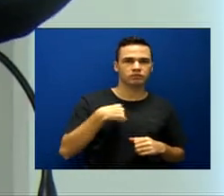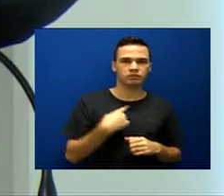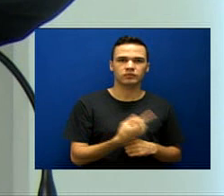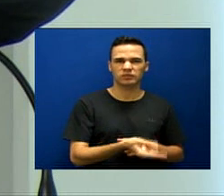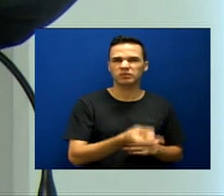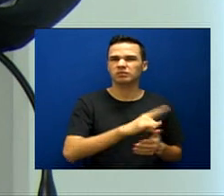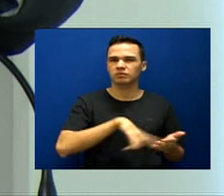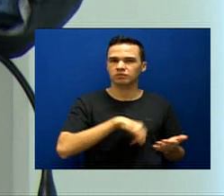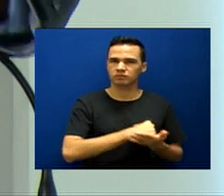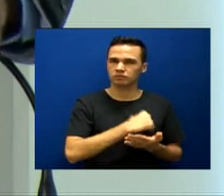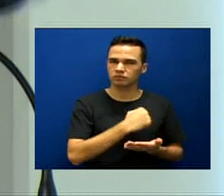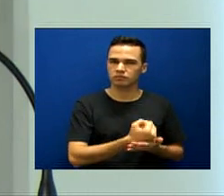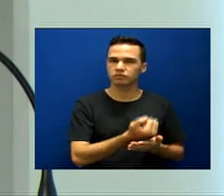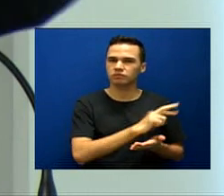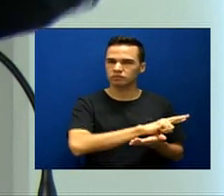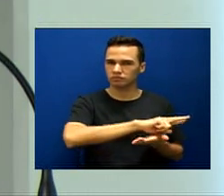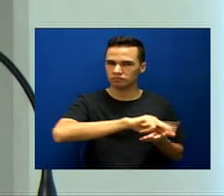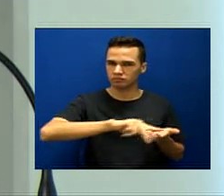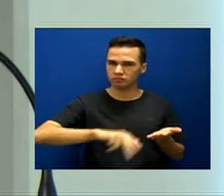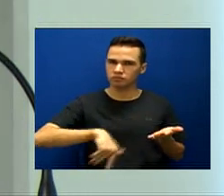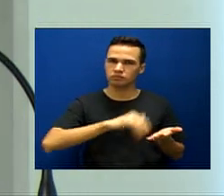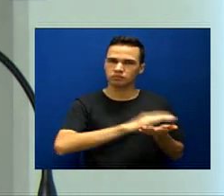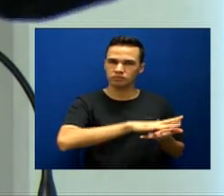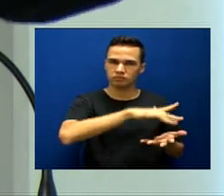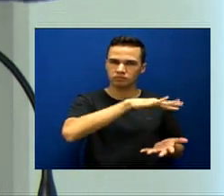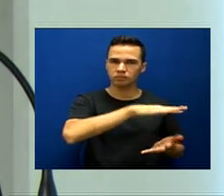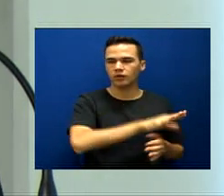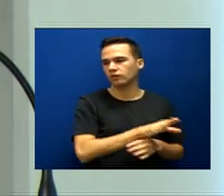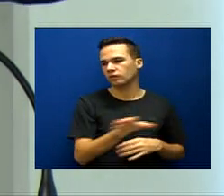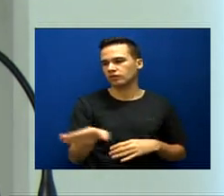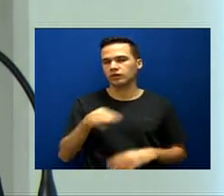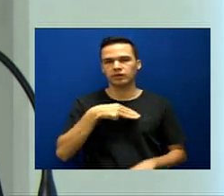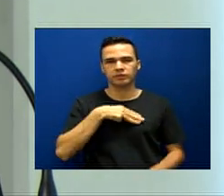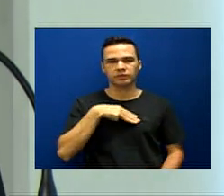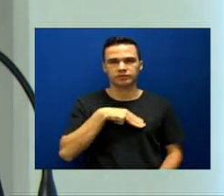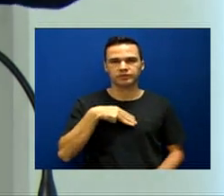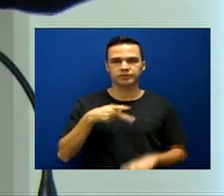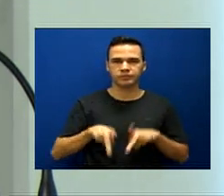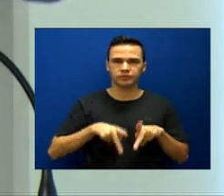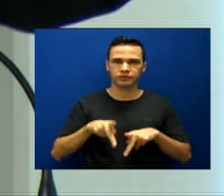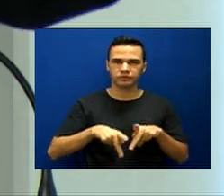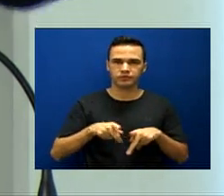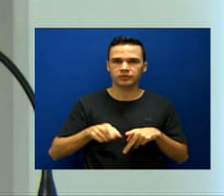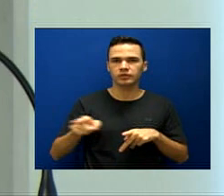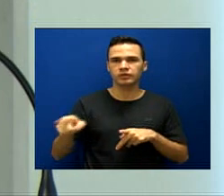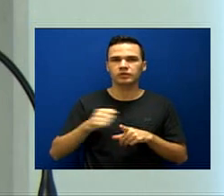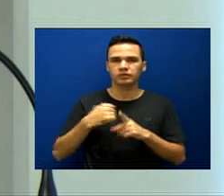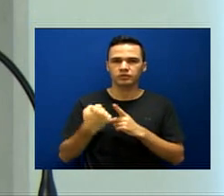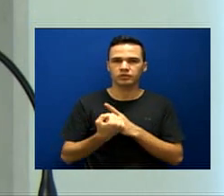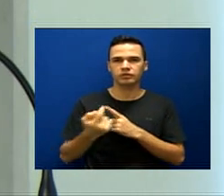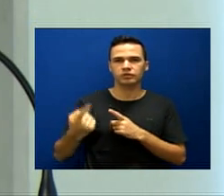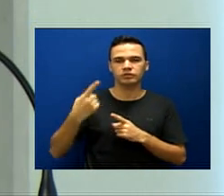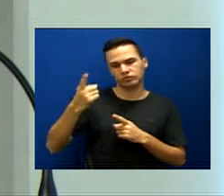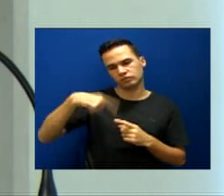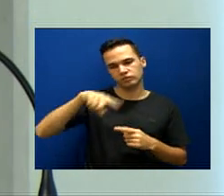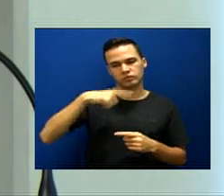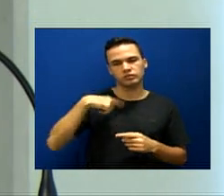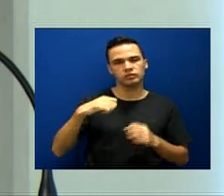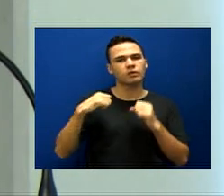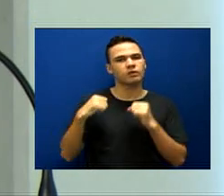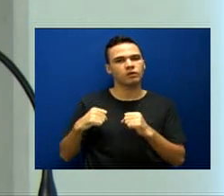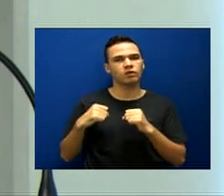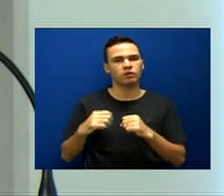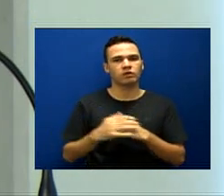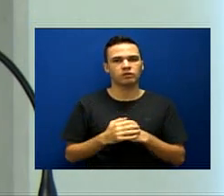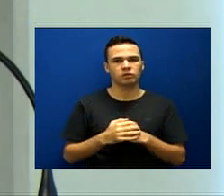se municiar de documentos, ter que ir até o Ministério Público, Curadoria do Direito do Cidadão, para fazer valer os nossos direitos de cidadão